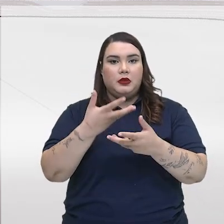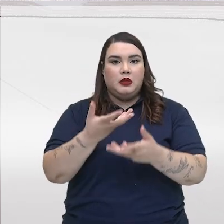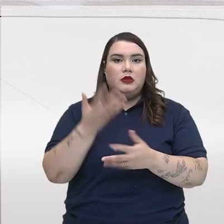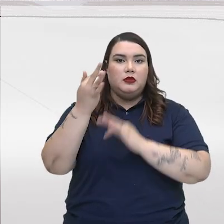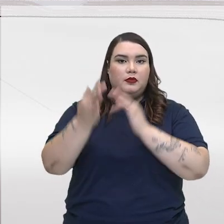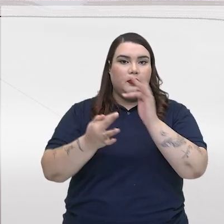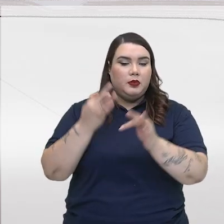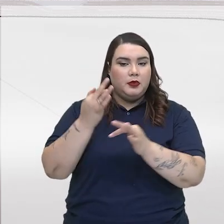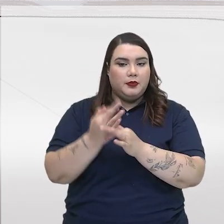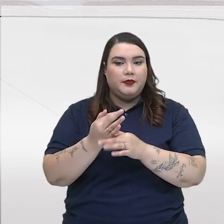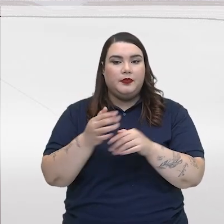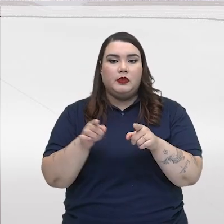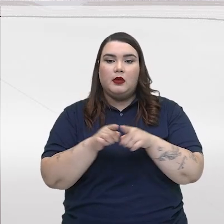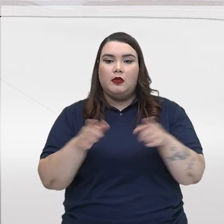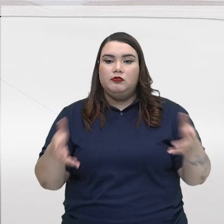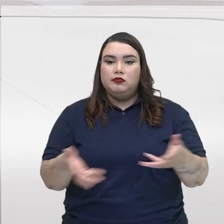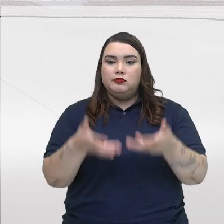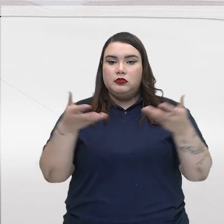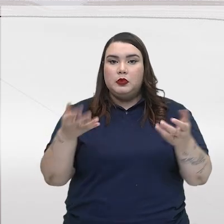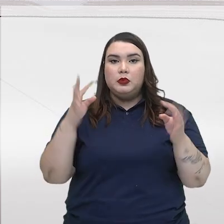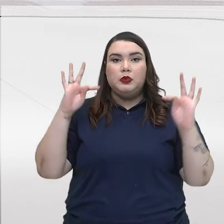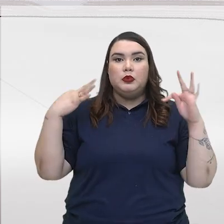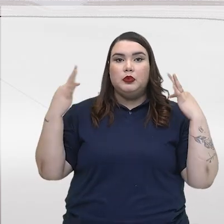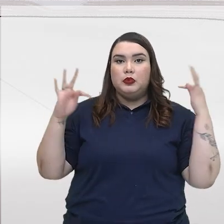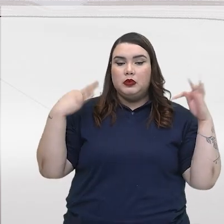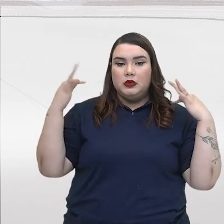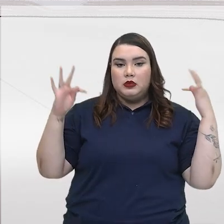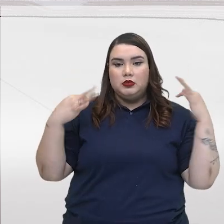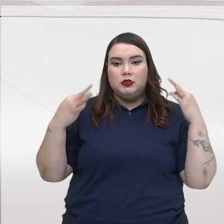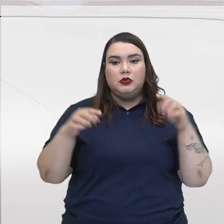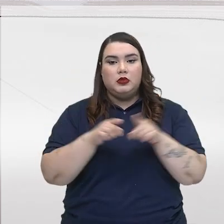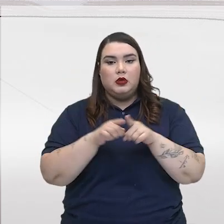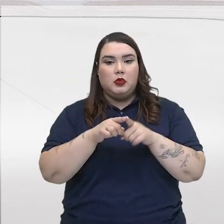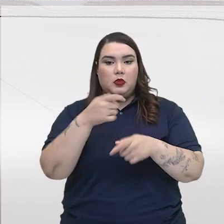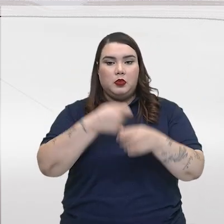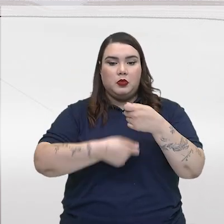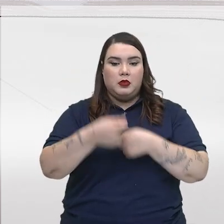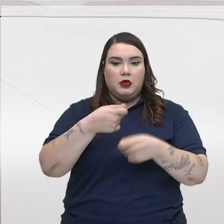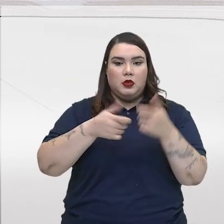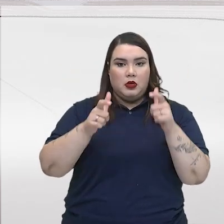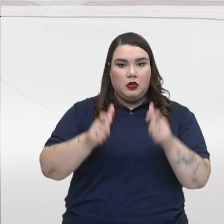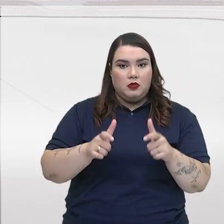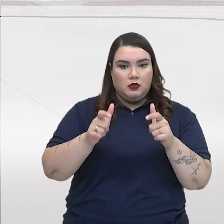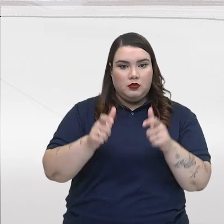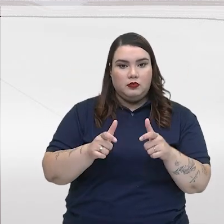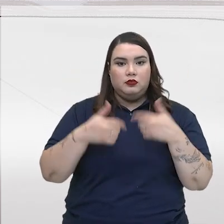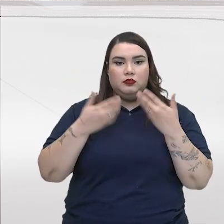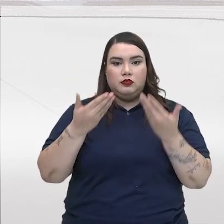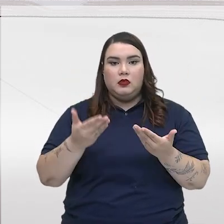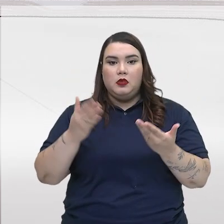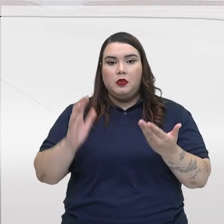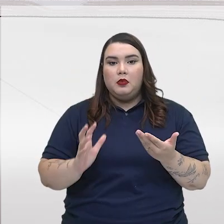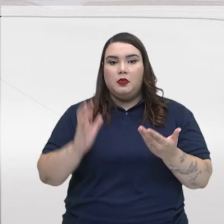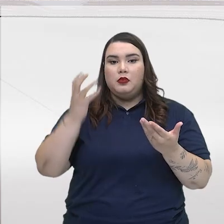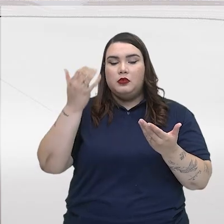o crescimento do turismo e da economia local, onde acontecem esses